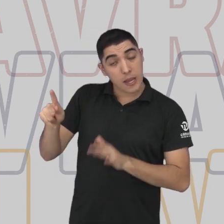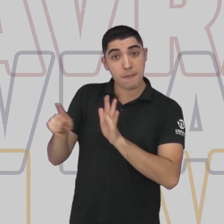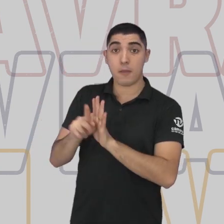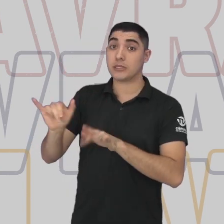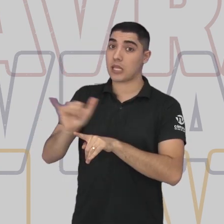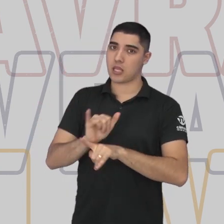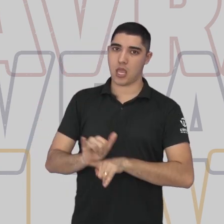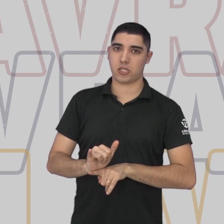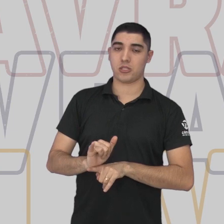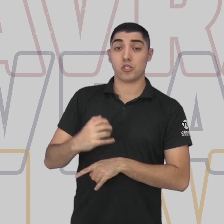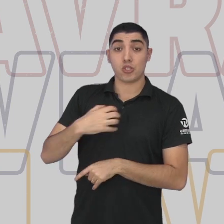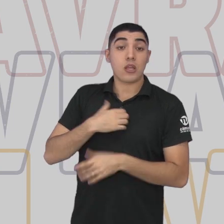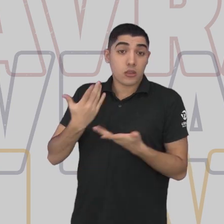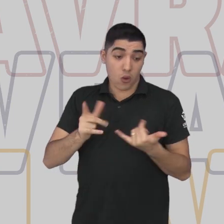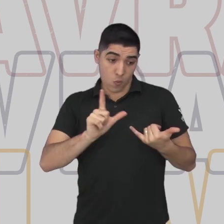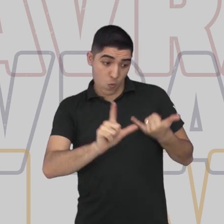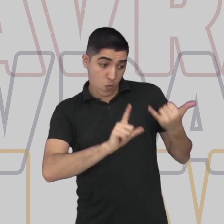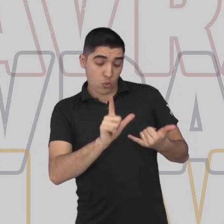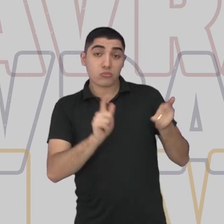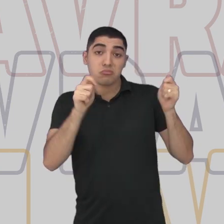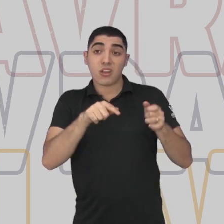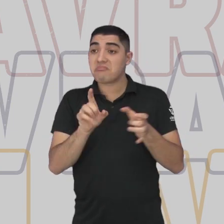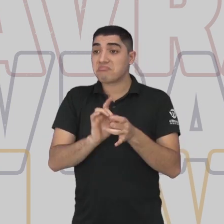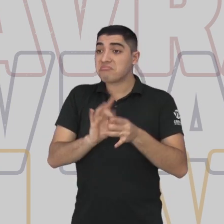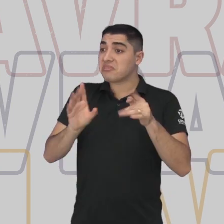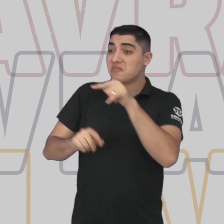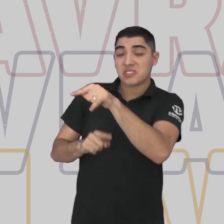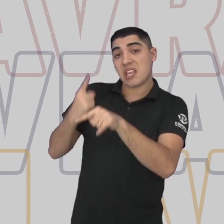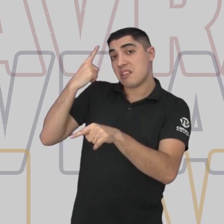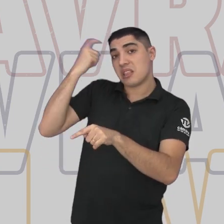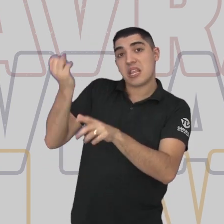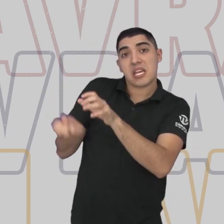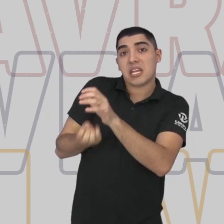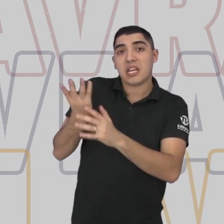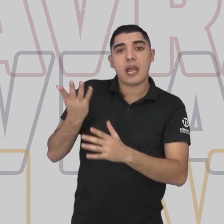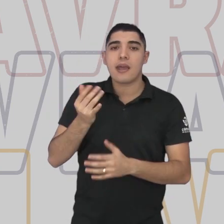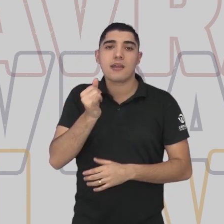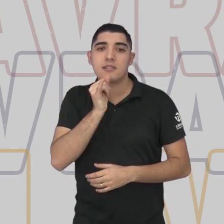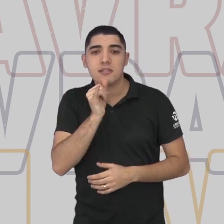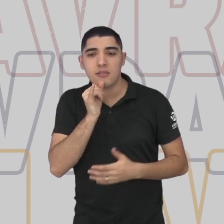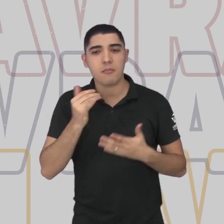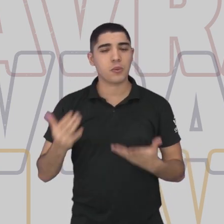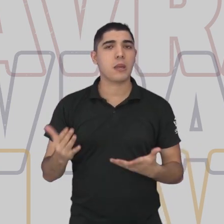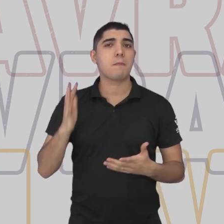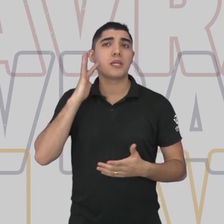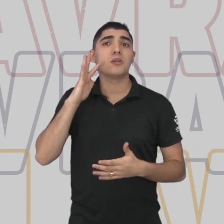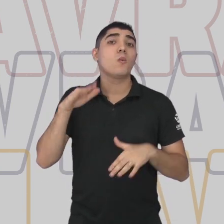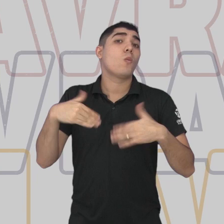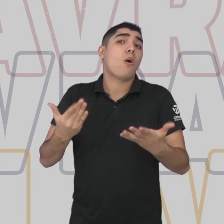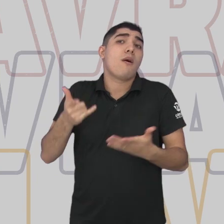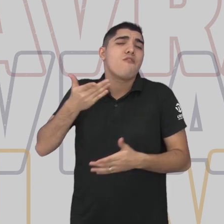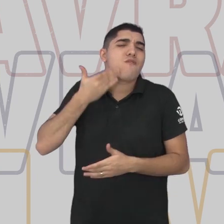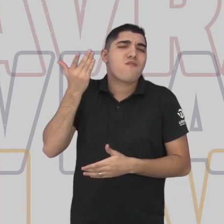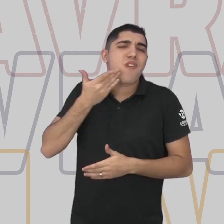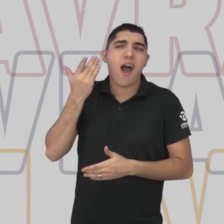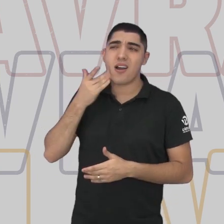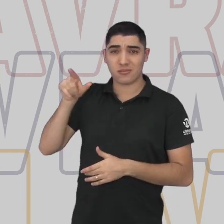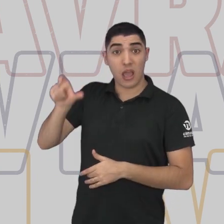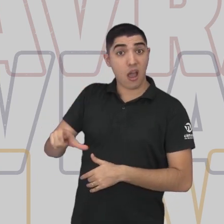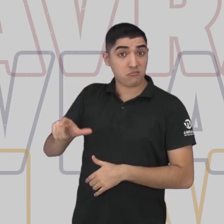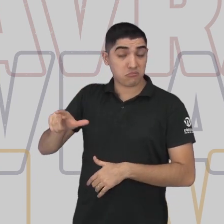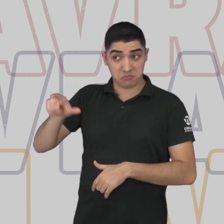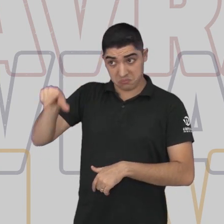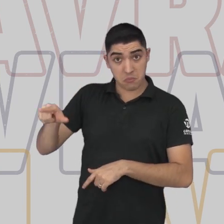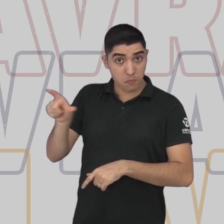E aí ele vai criar o seu método, né? O lúdico dá essa liberdade para criar o seu. De repente, o que é mais fácil